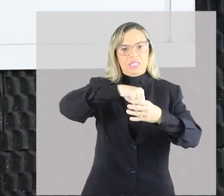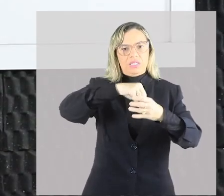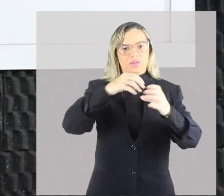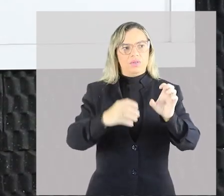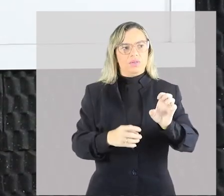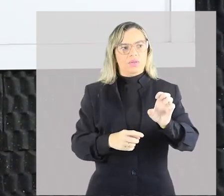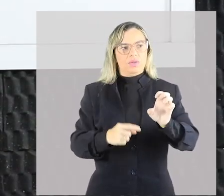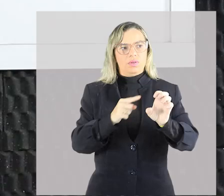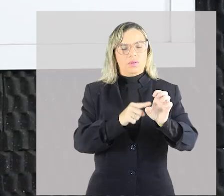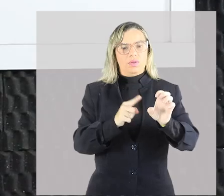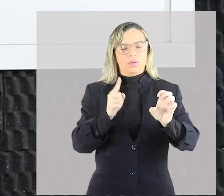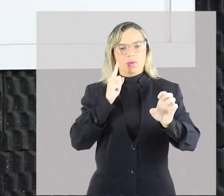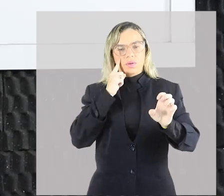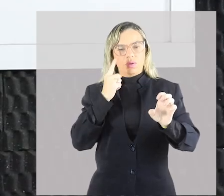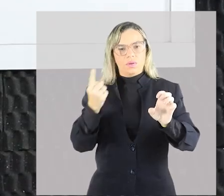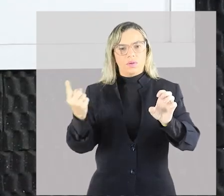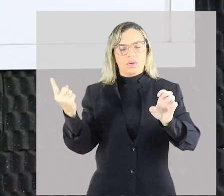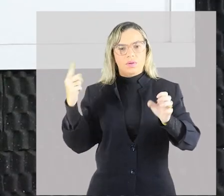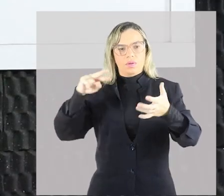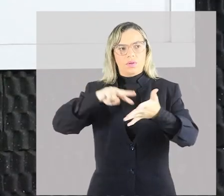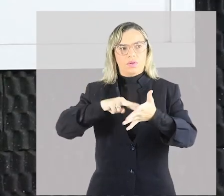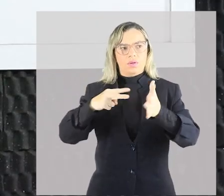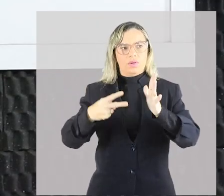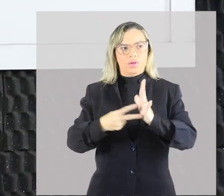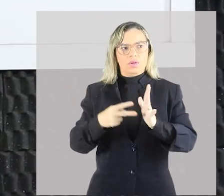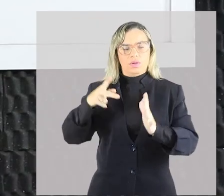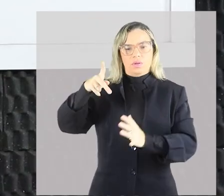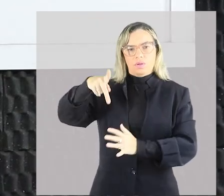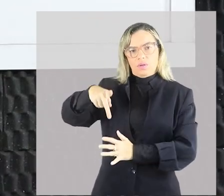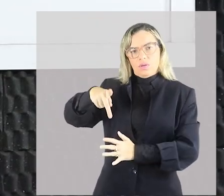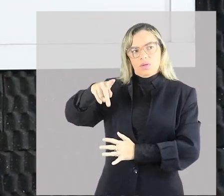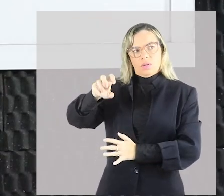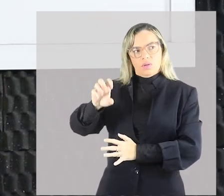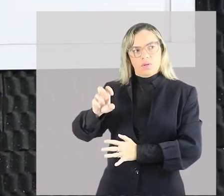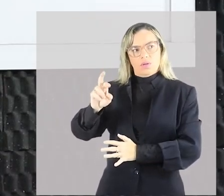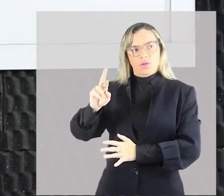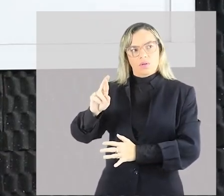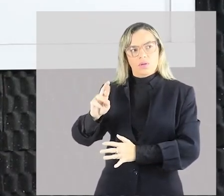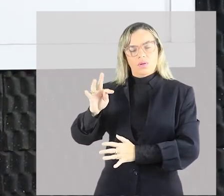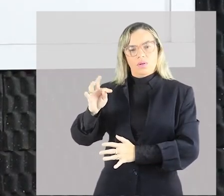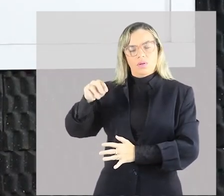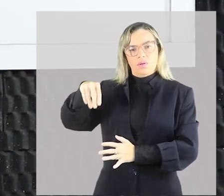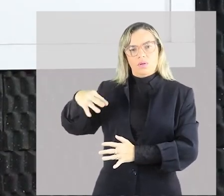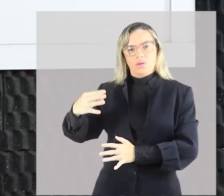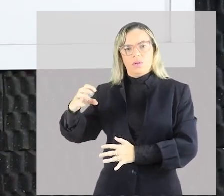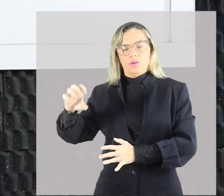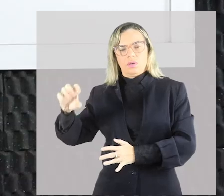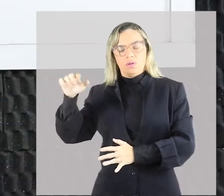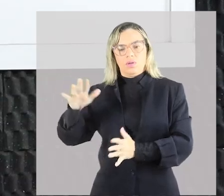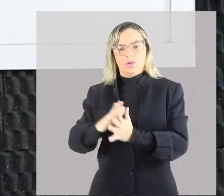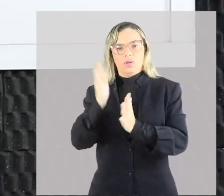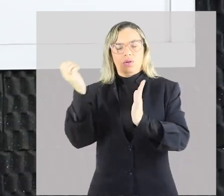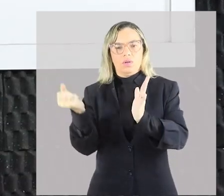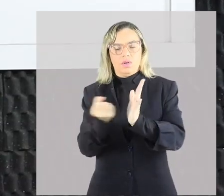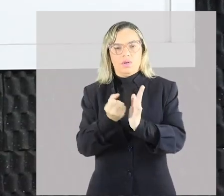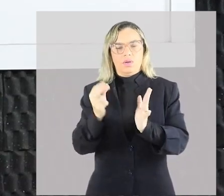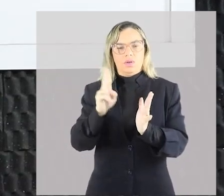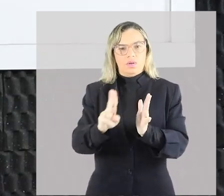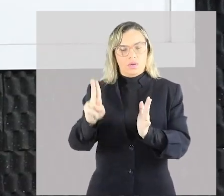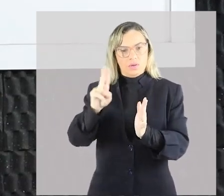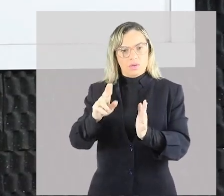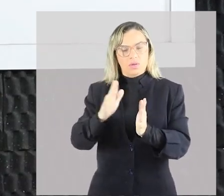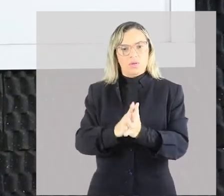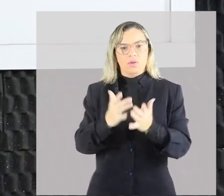Pertence, esse ezinho significa a palavra pertence, é importante na matemática. A gente conhecer os símbolos, né? A matemática tem a sua